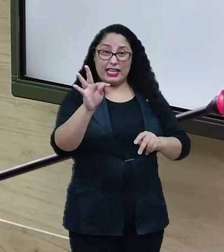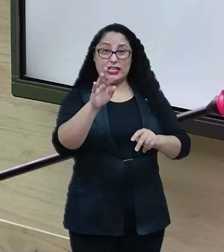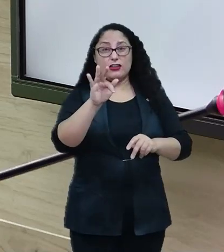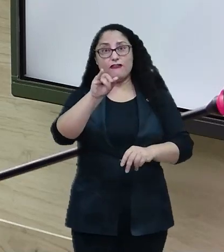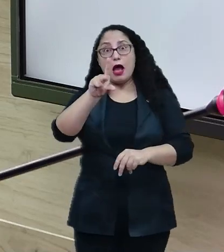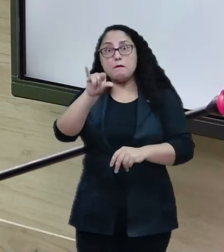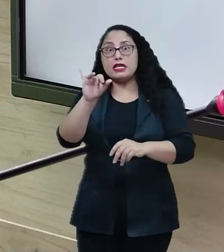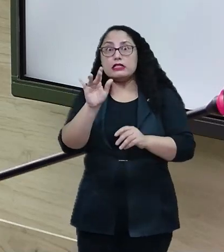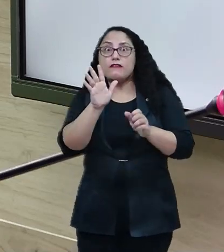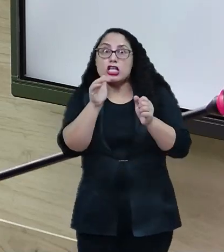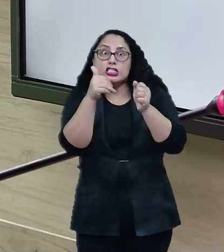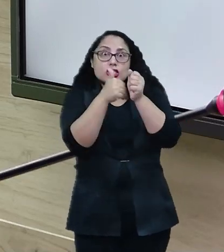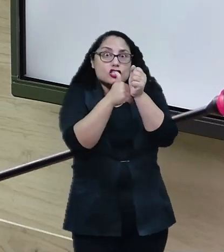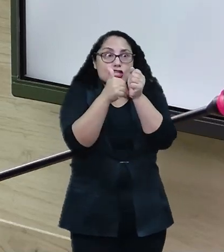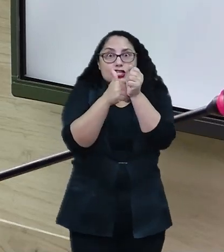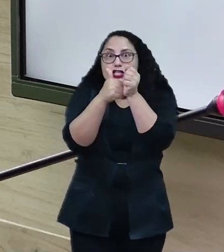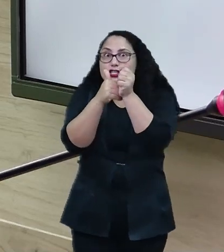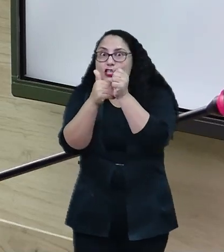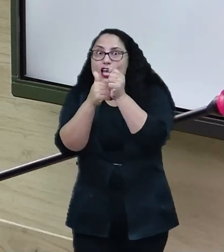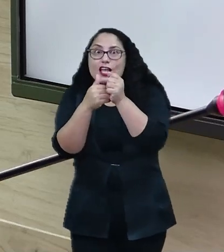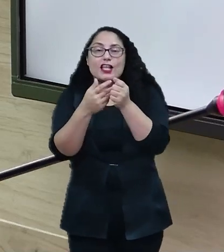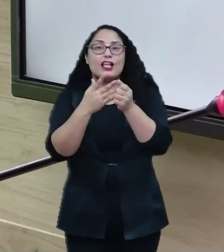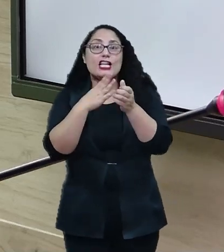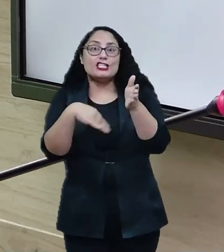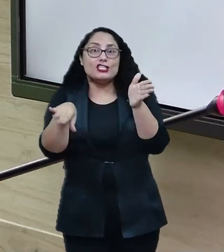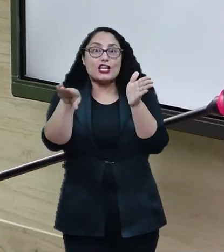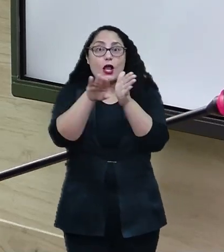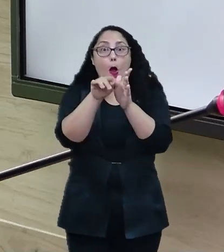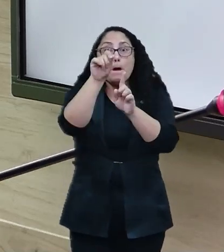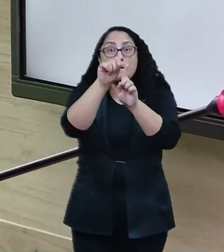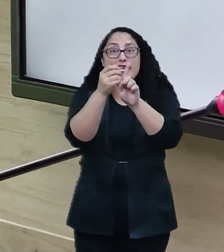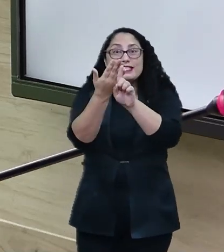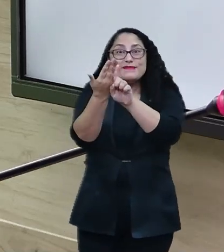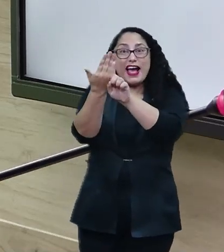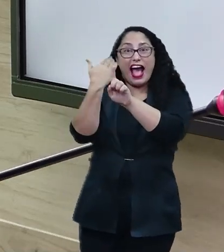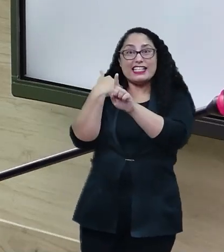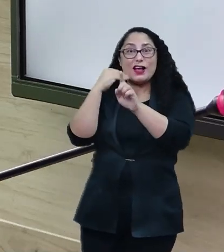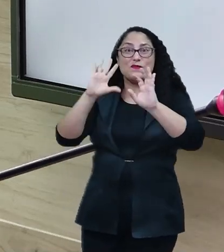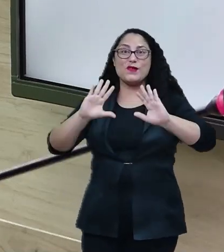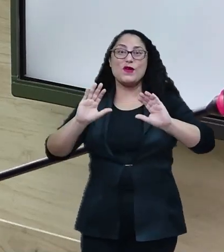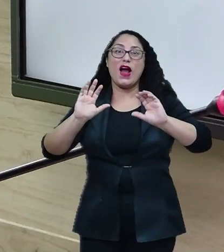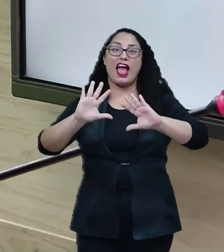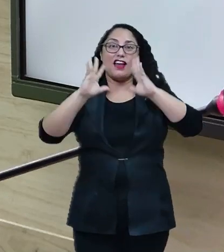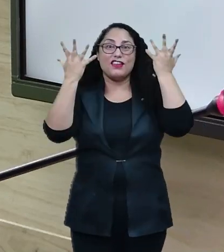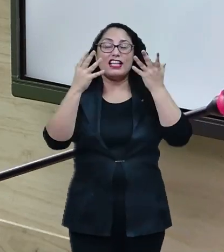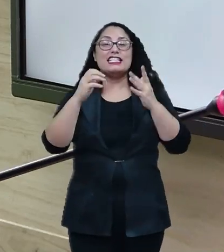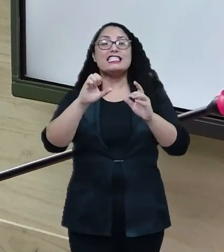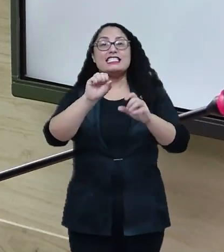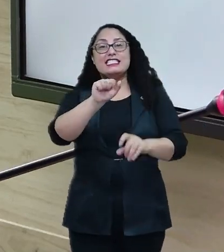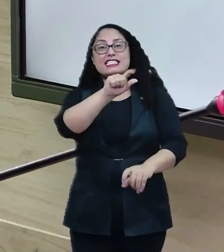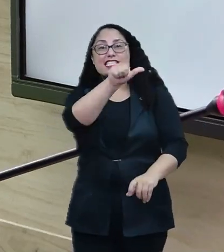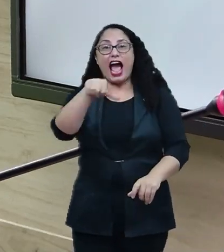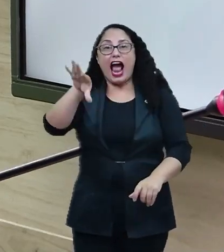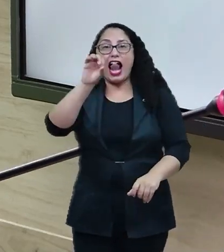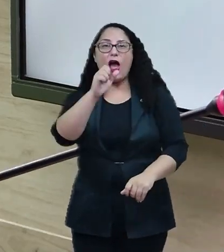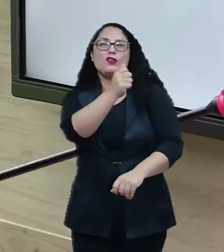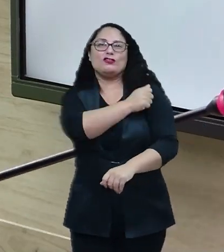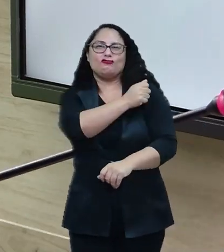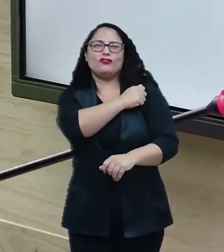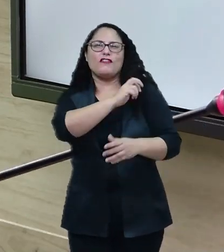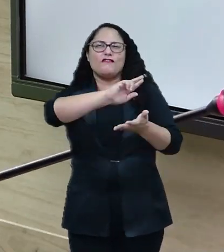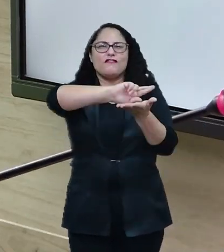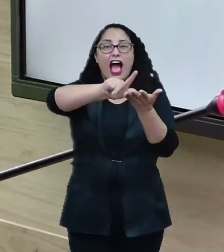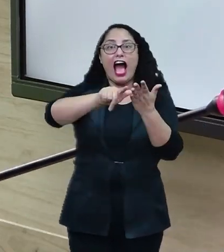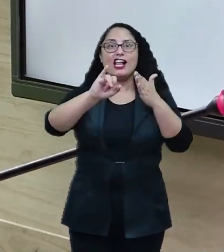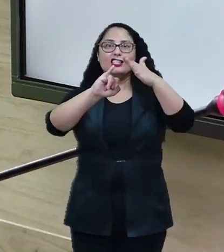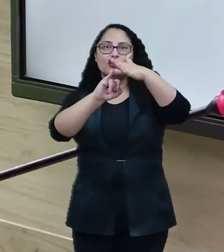maior mistério para mim. Eles vieram para cá no mês passado, para um evento chamado Salão do Estudante, é onde várias instituições